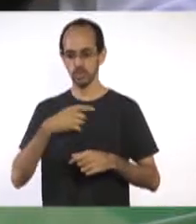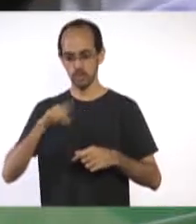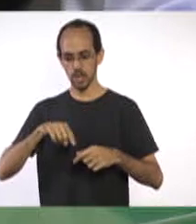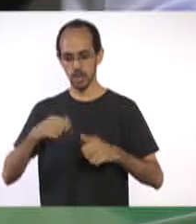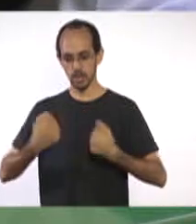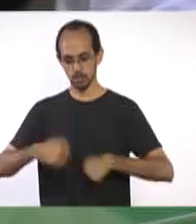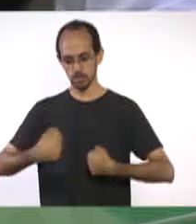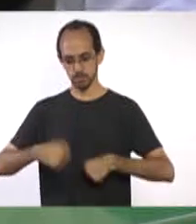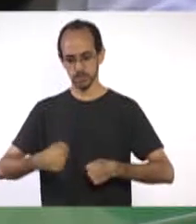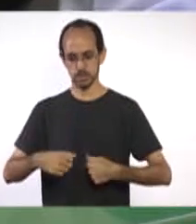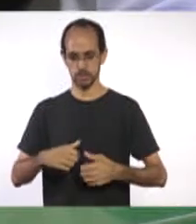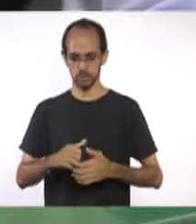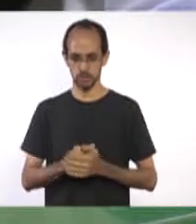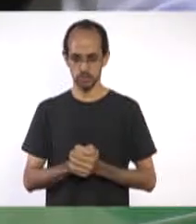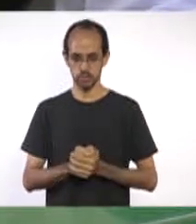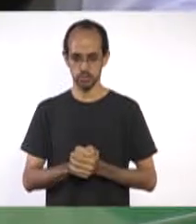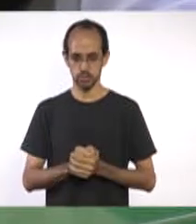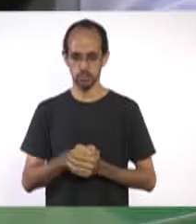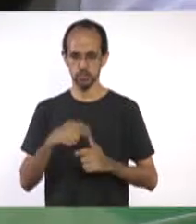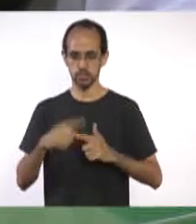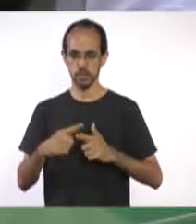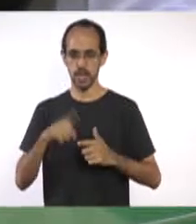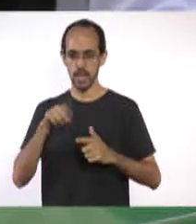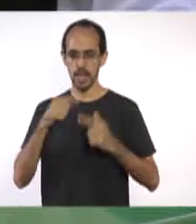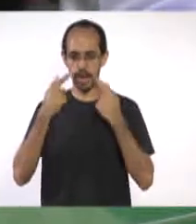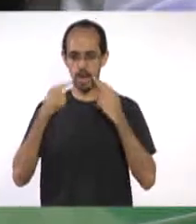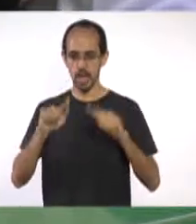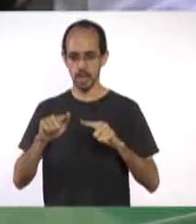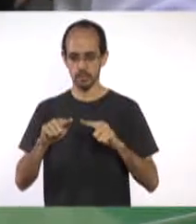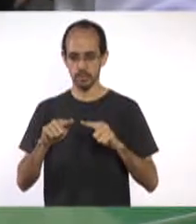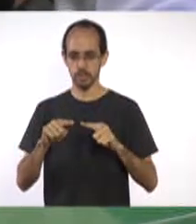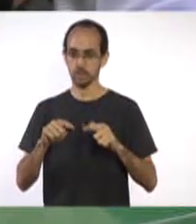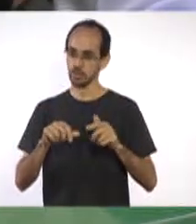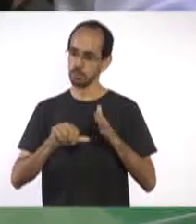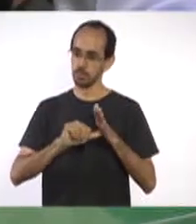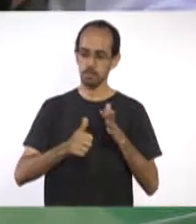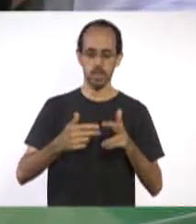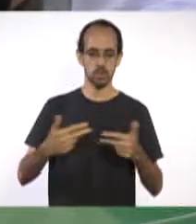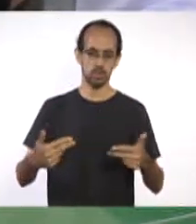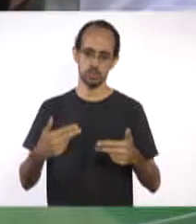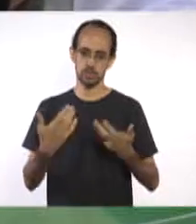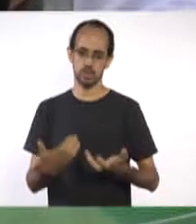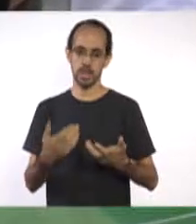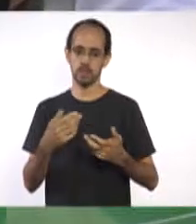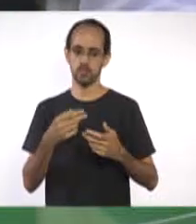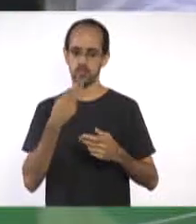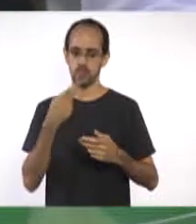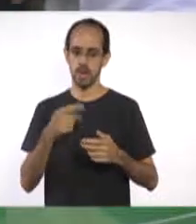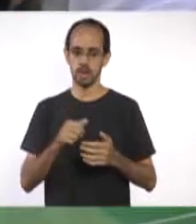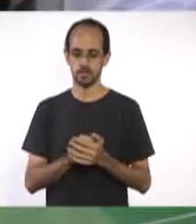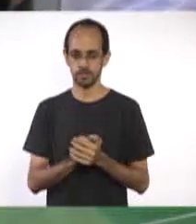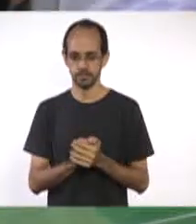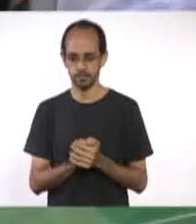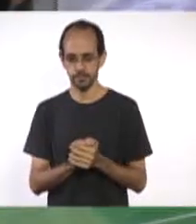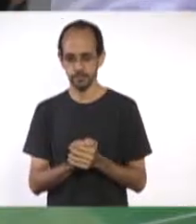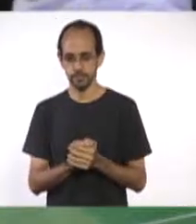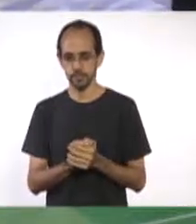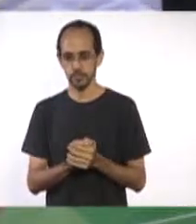este fato é gravíssimo. Isso seria a primeira pontuação que eu iria fazer naquele momento em questão de ordem. Mas eu queria